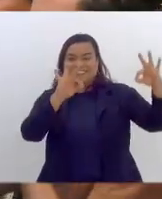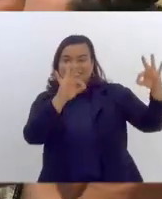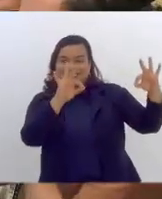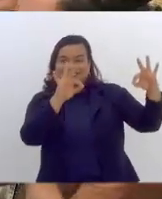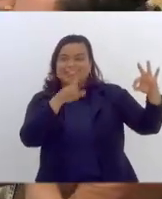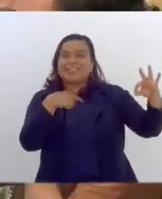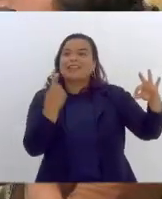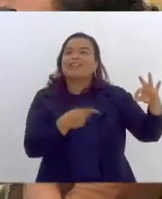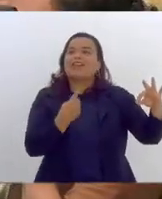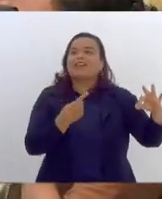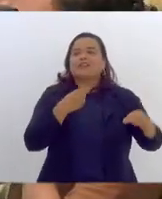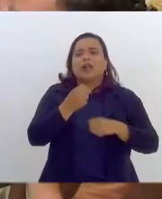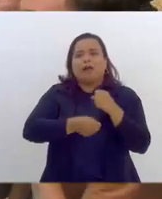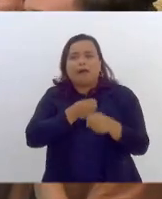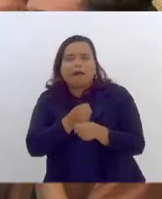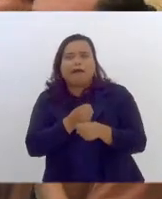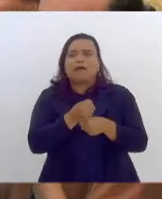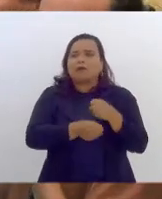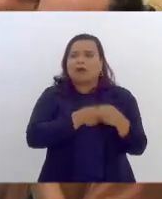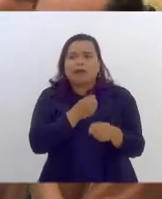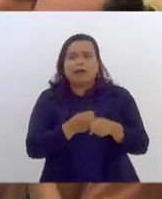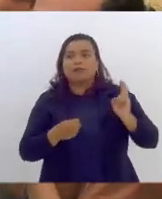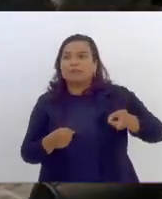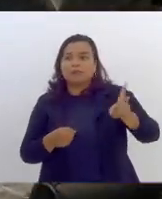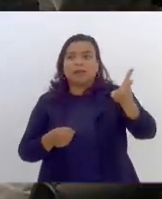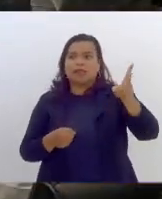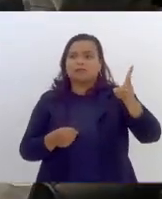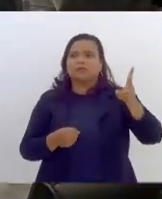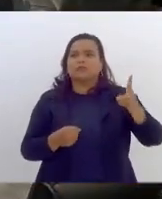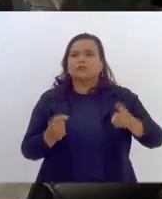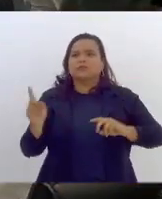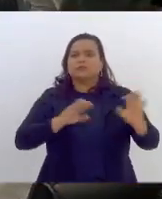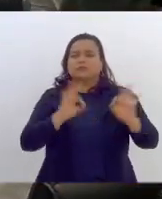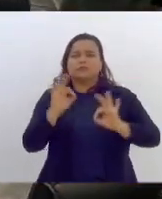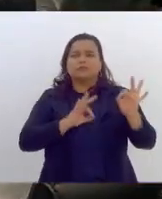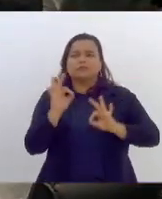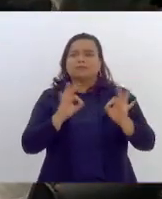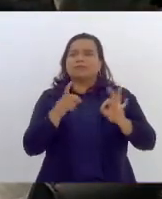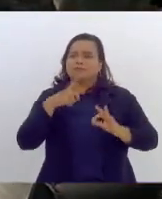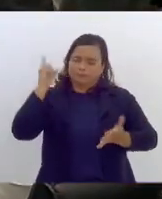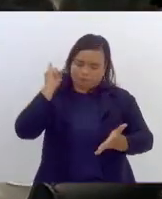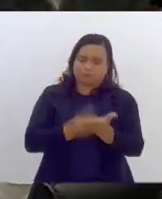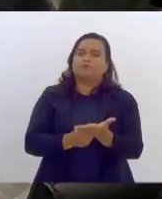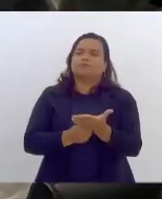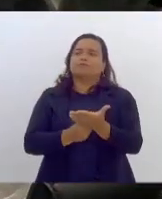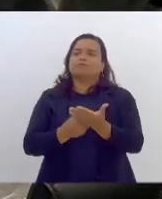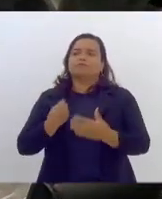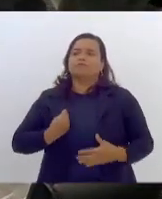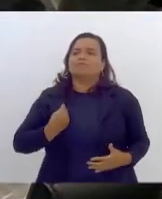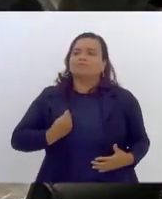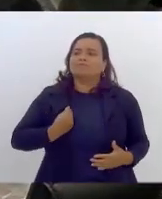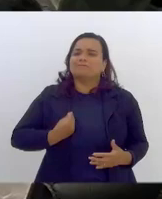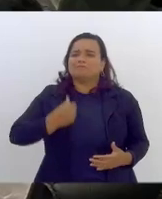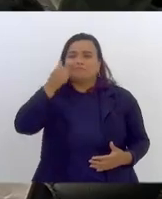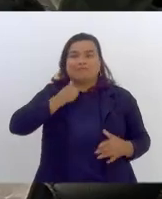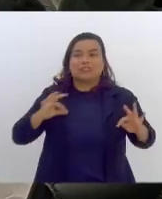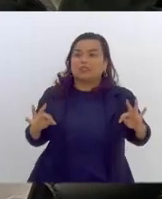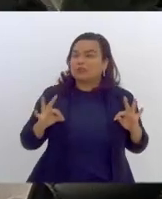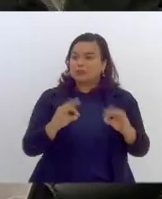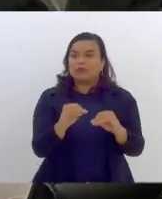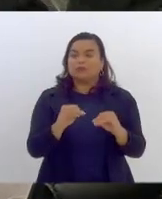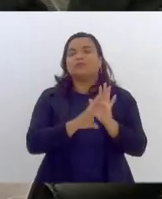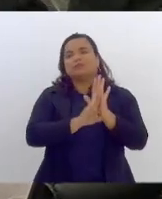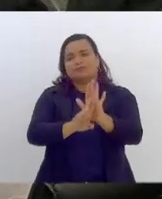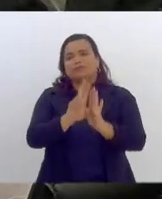nós todos os anos, nesses últimos anos, a gente tem feito um compromisso de vida com todas as mulheres em nome